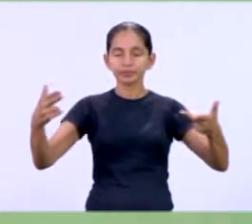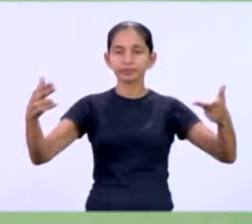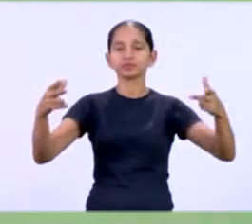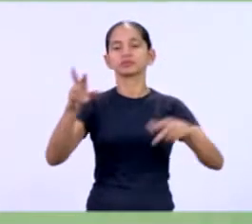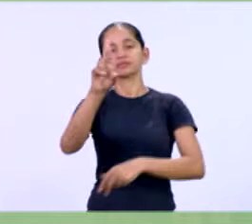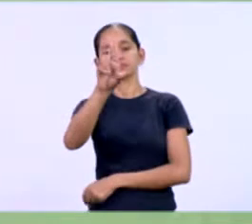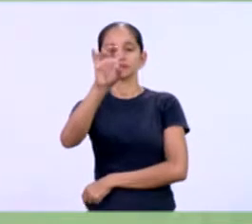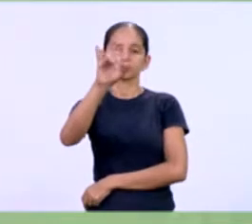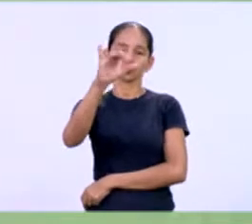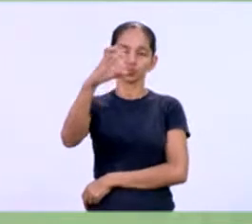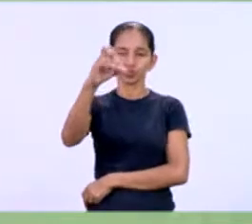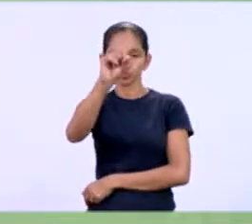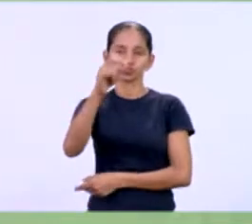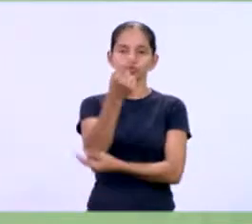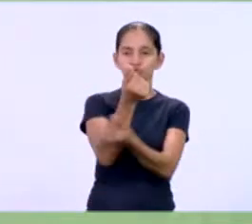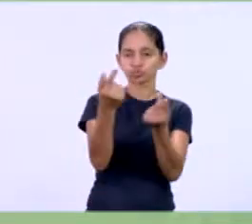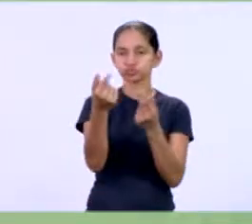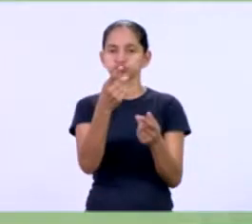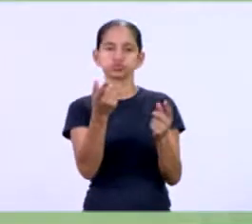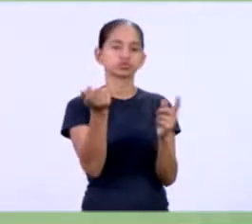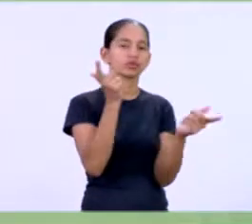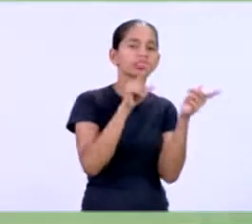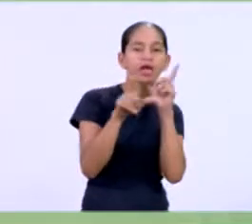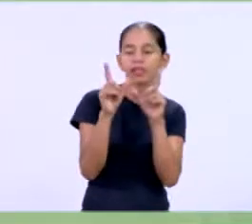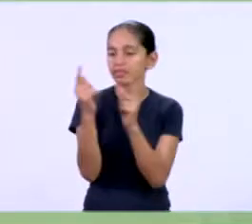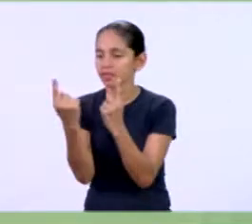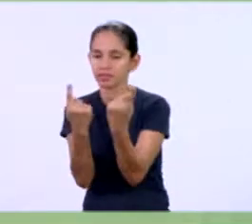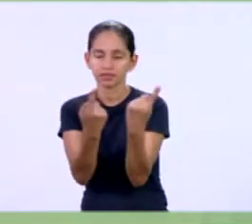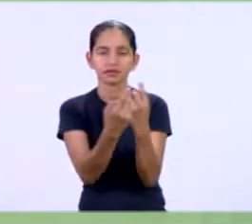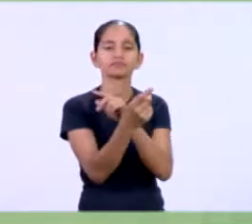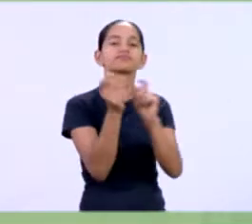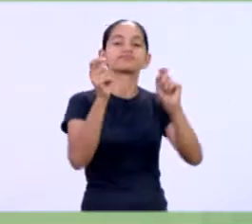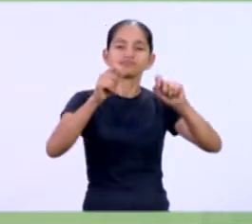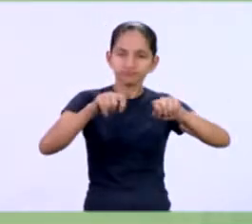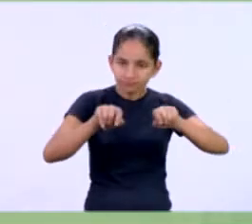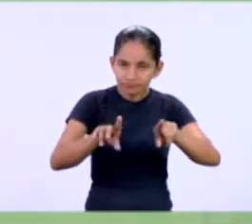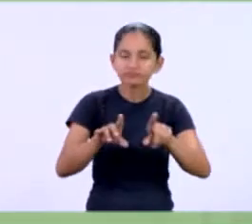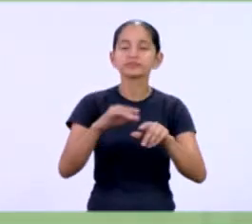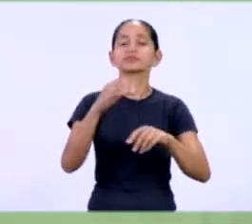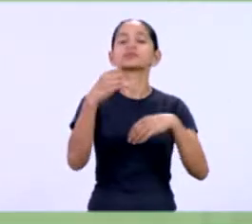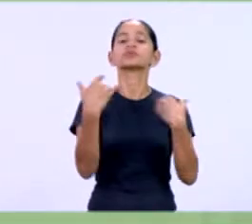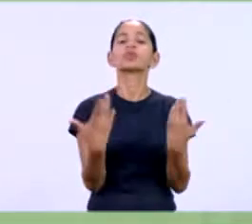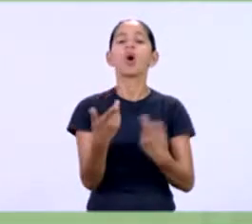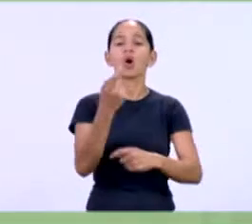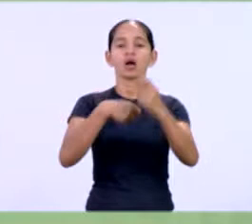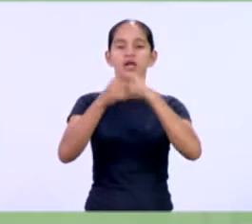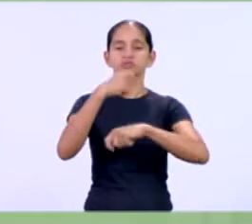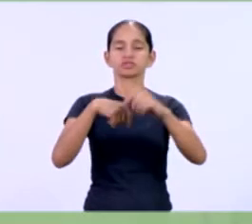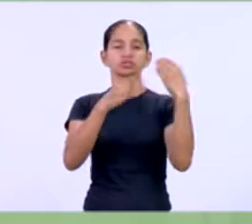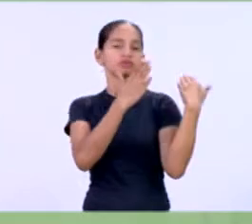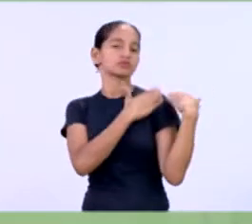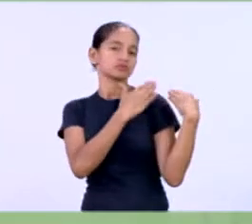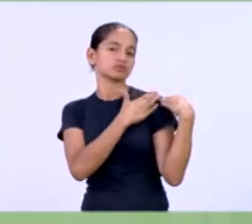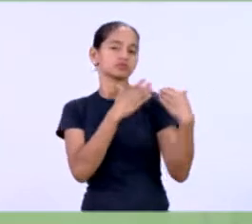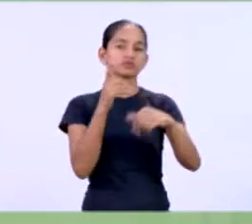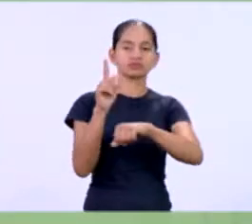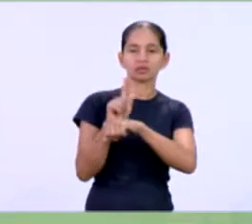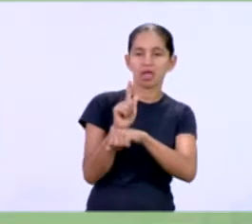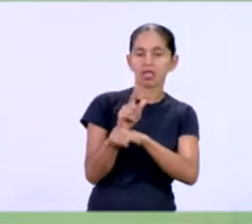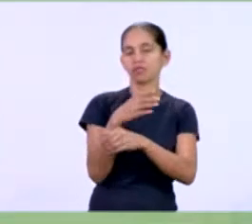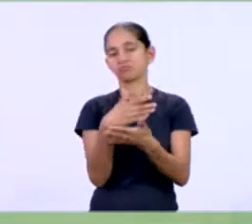uma organização. Vamos falar também das funções do administrador e gestor